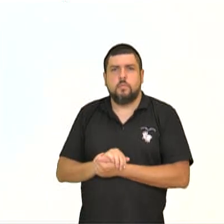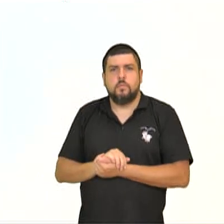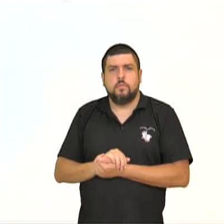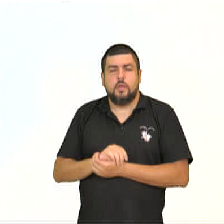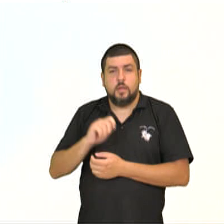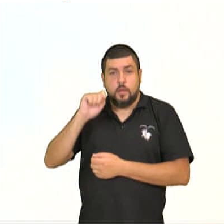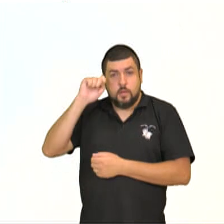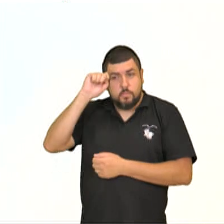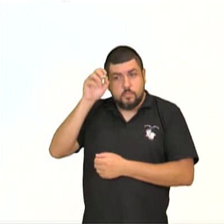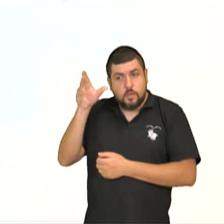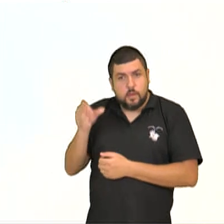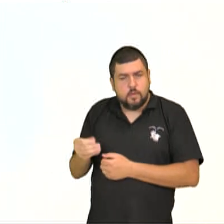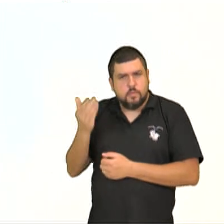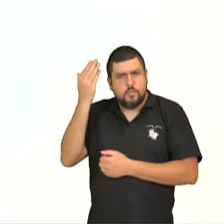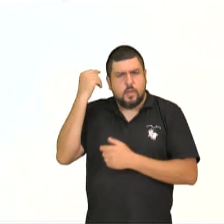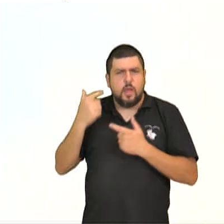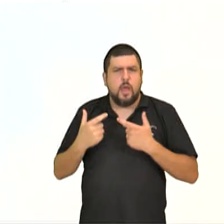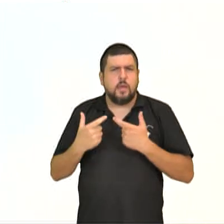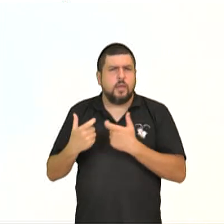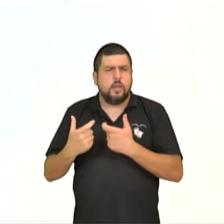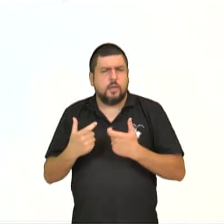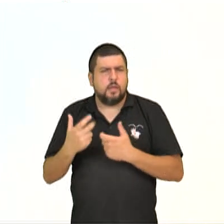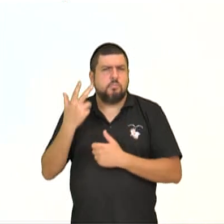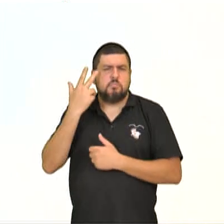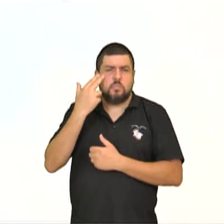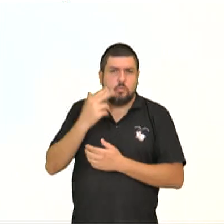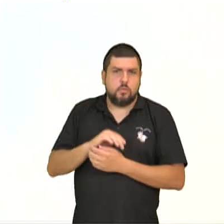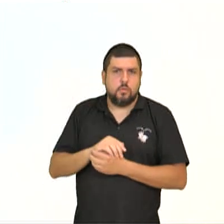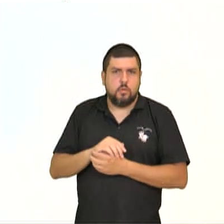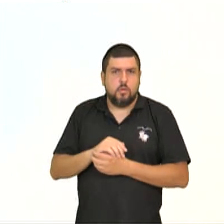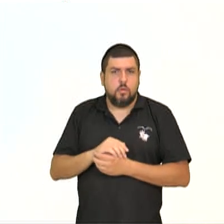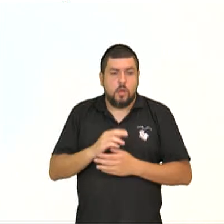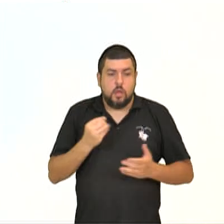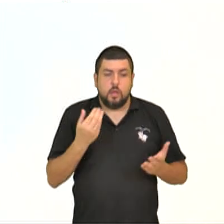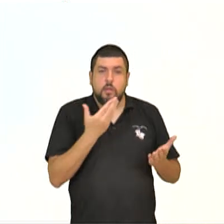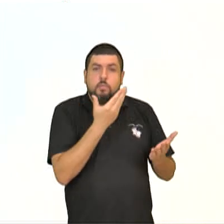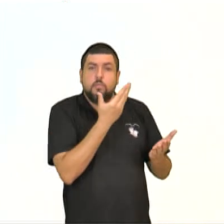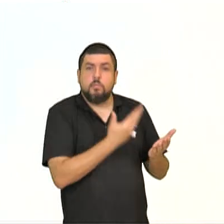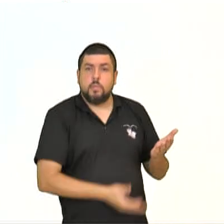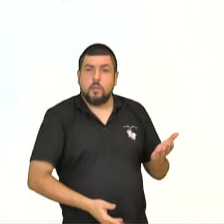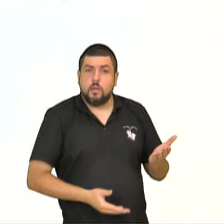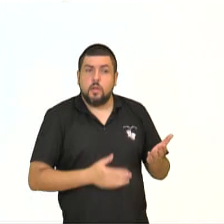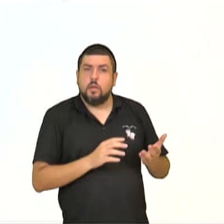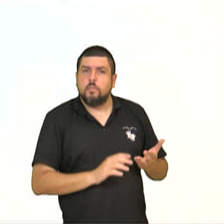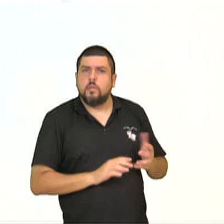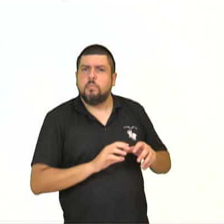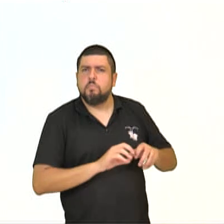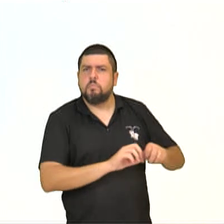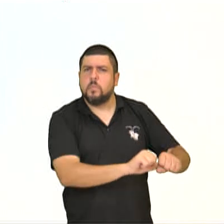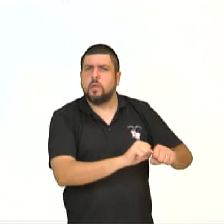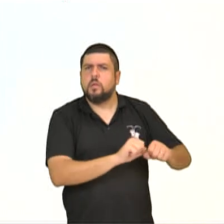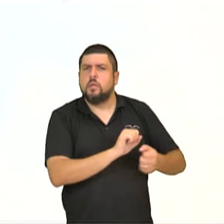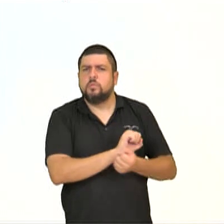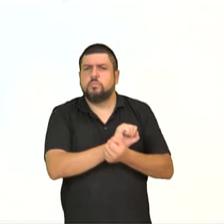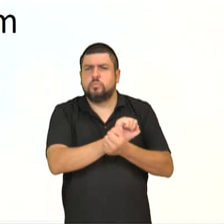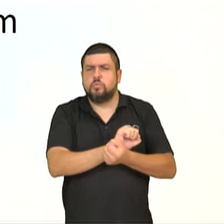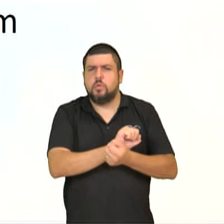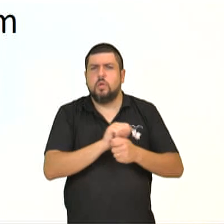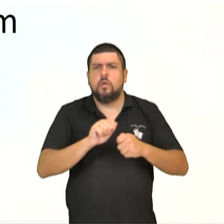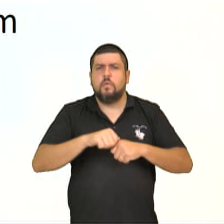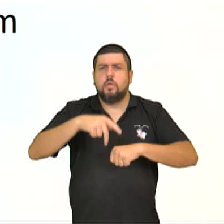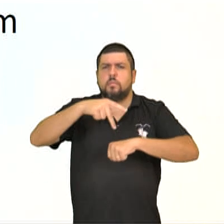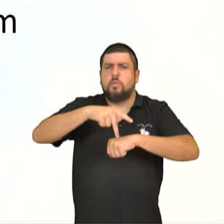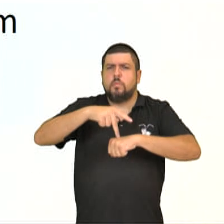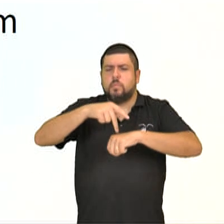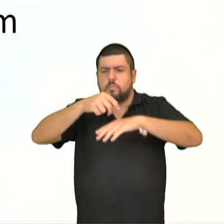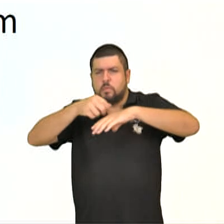África Antiga eram muito comuns, perdedores se tornam prisioneiros escravizados. No Reino de Kush, eles trabalhavam nas minas, extraindo ouro e